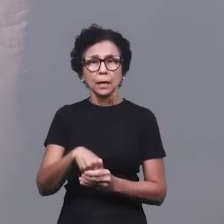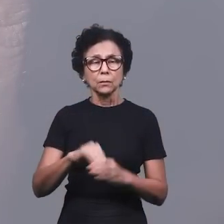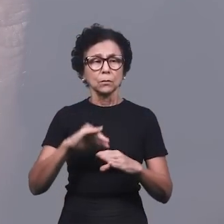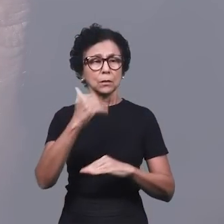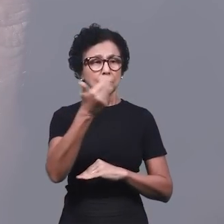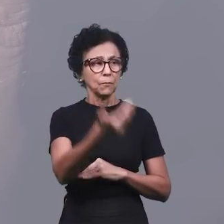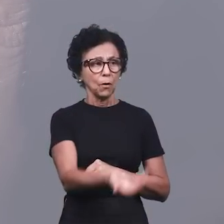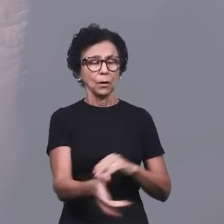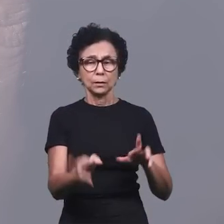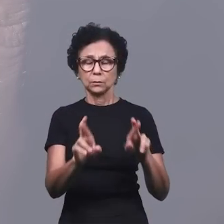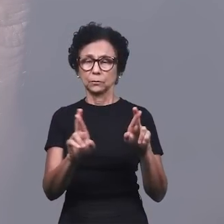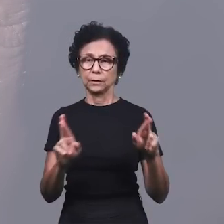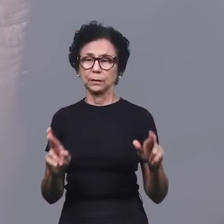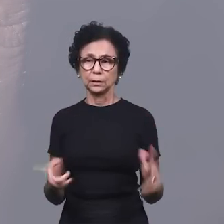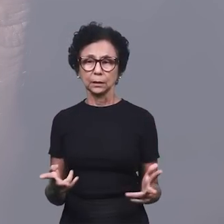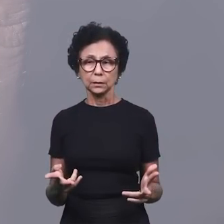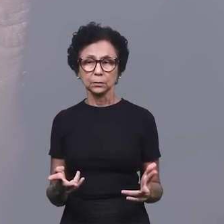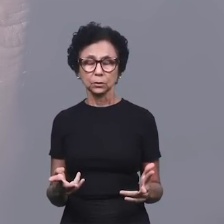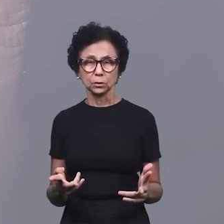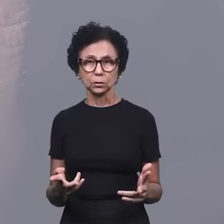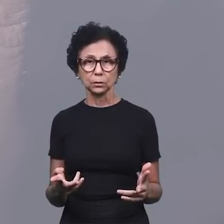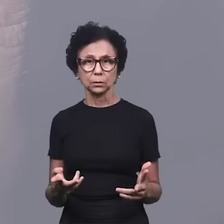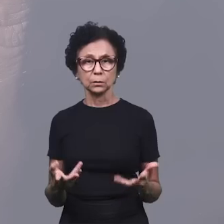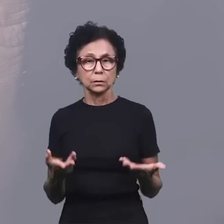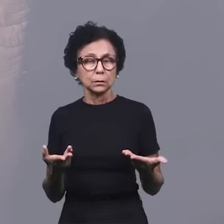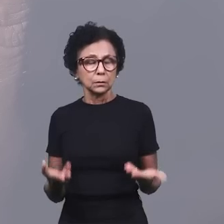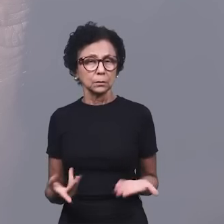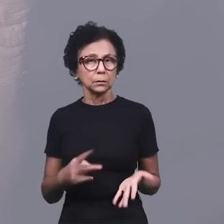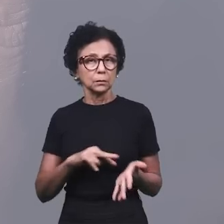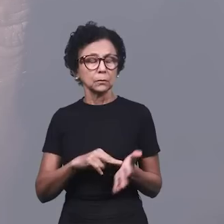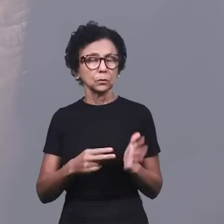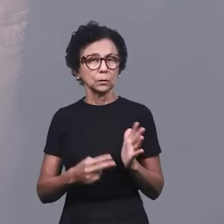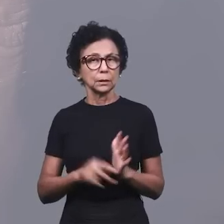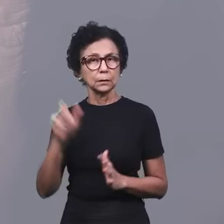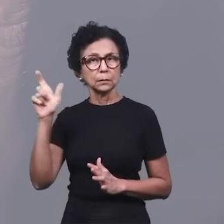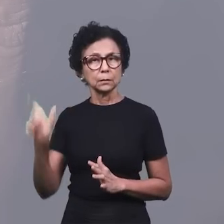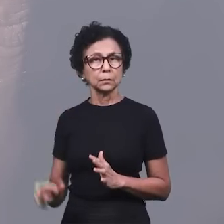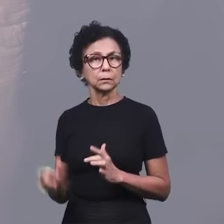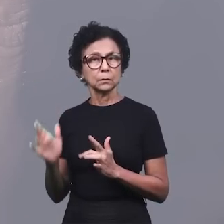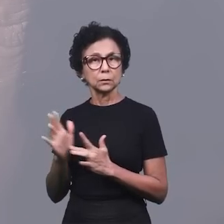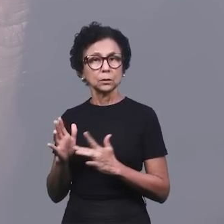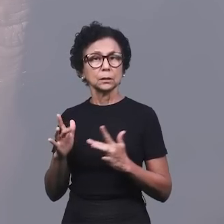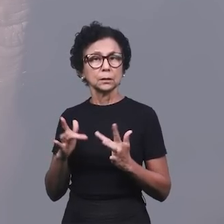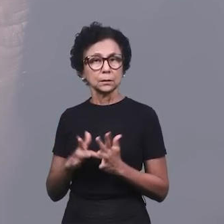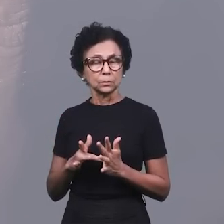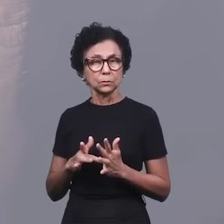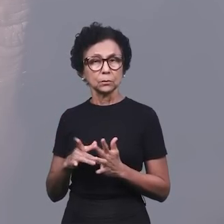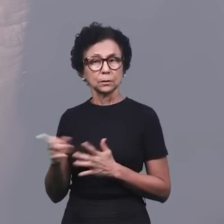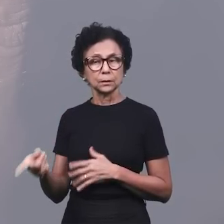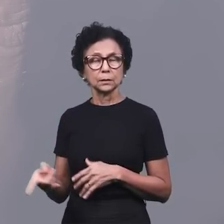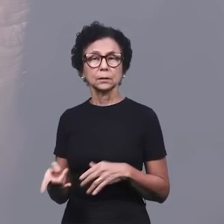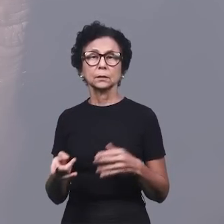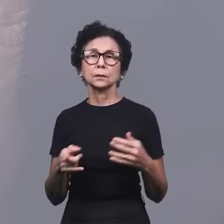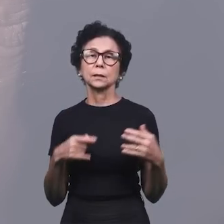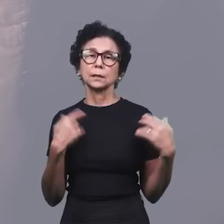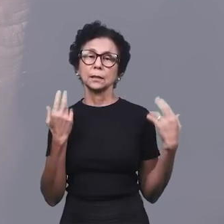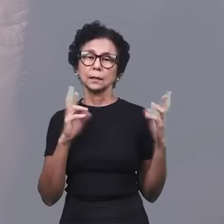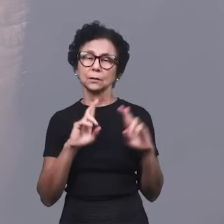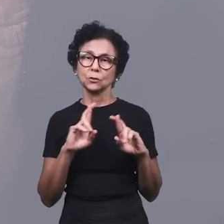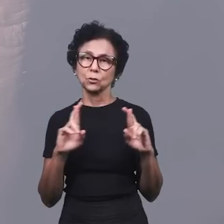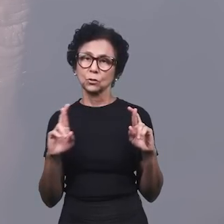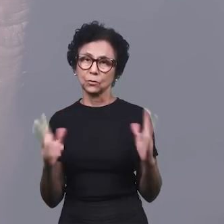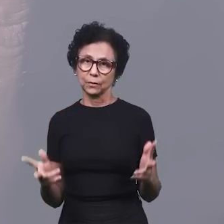Porque isso nos mostra que em Jesus nós temos a diferença daquilo que